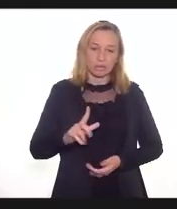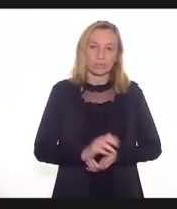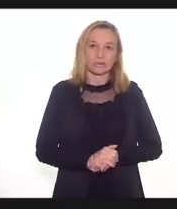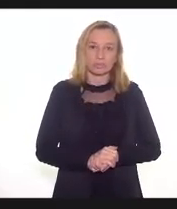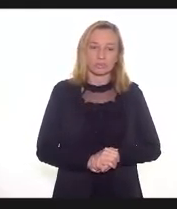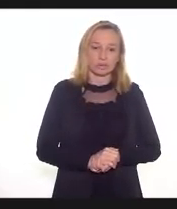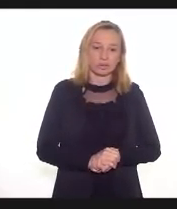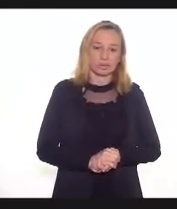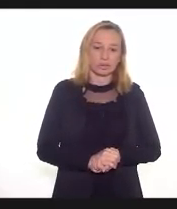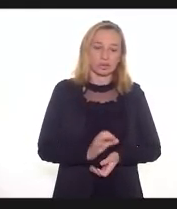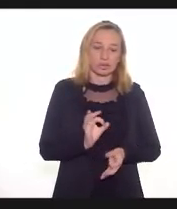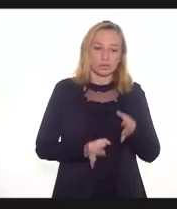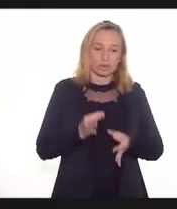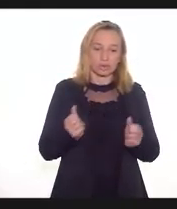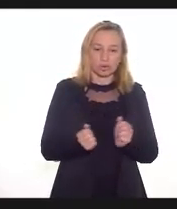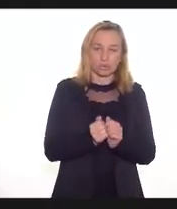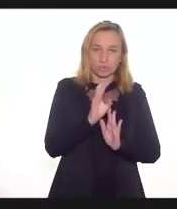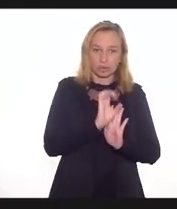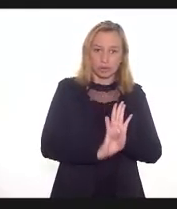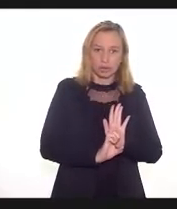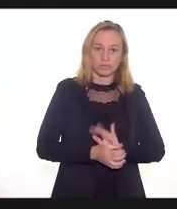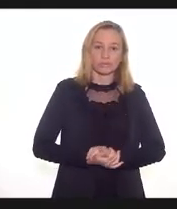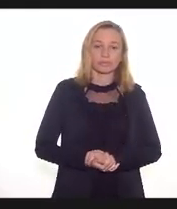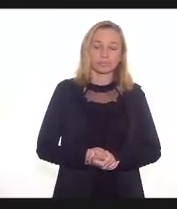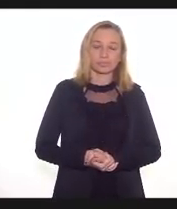O parecer pela juridicidade com emenda.